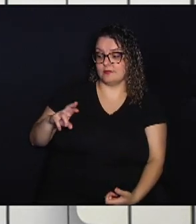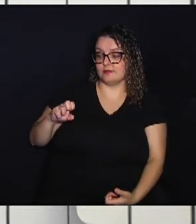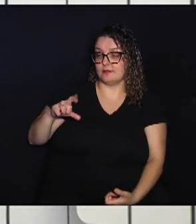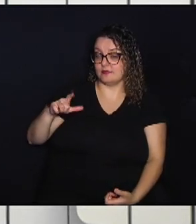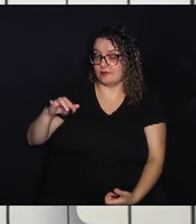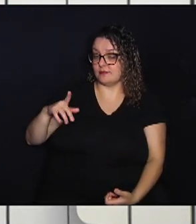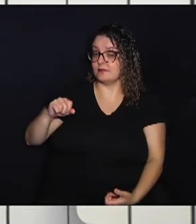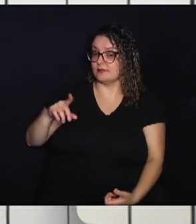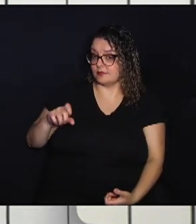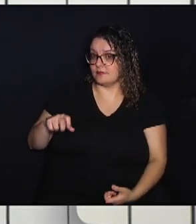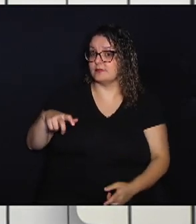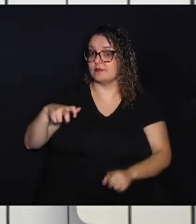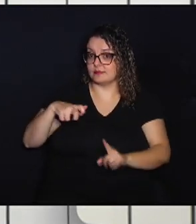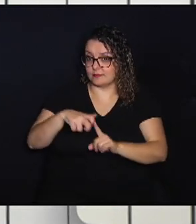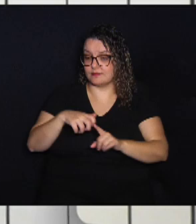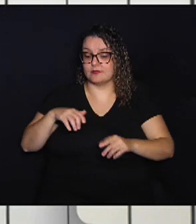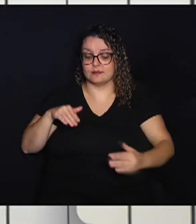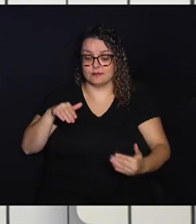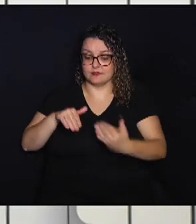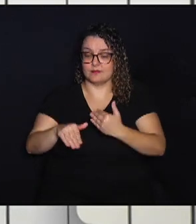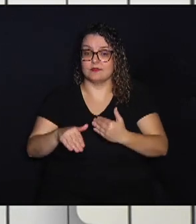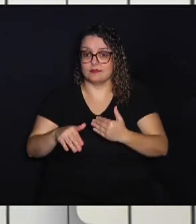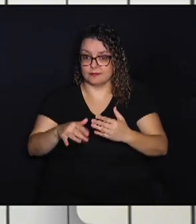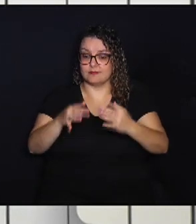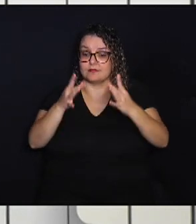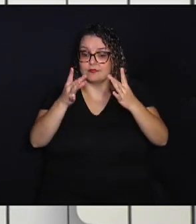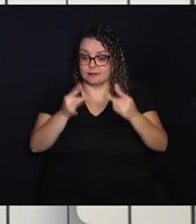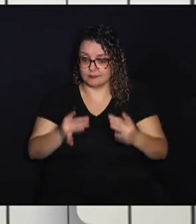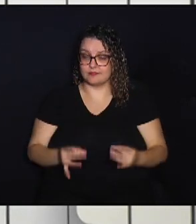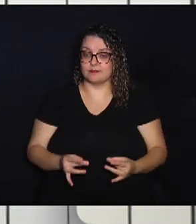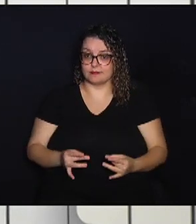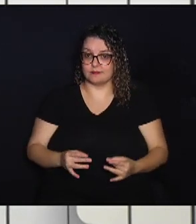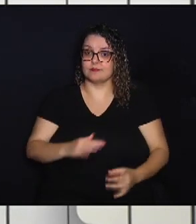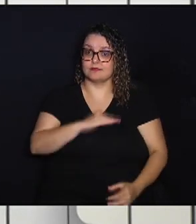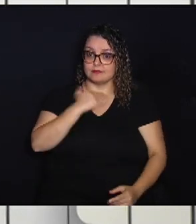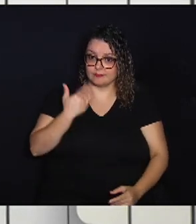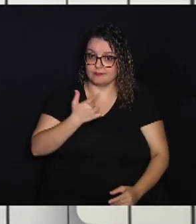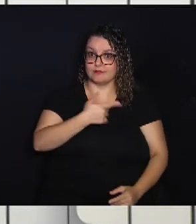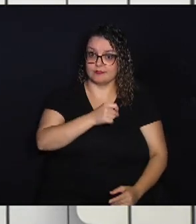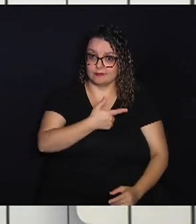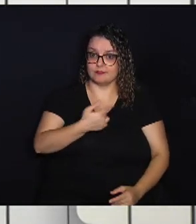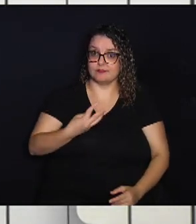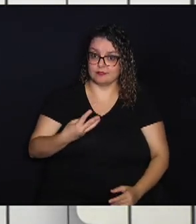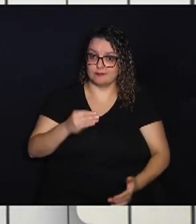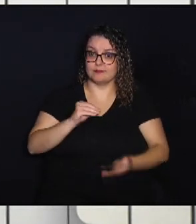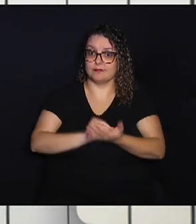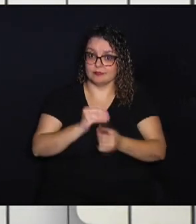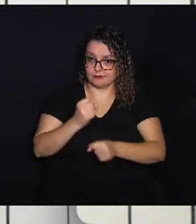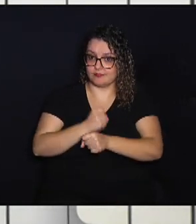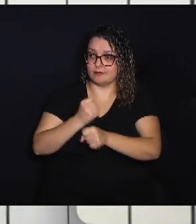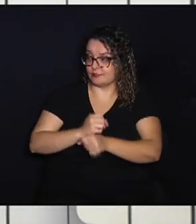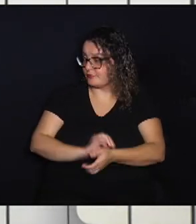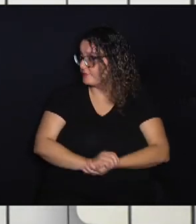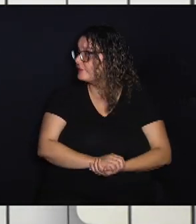de 2023, que detalha a mortalidade no trânsito na última década.